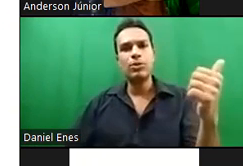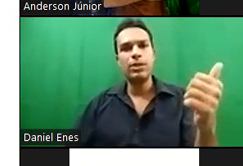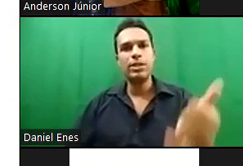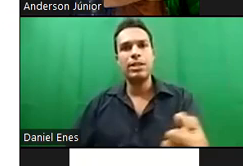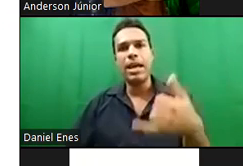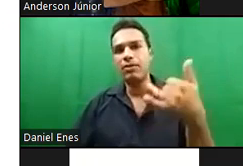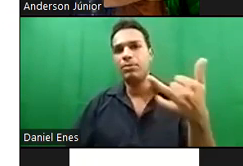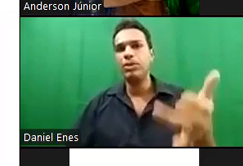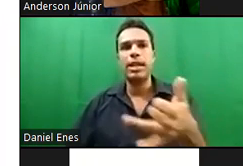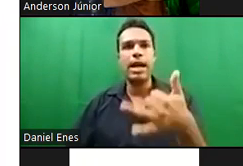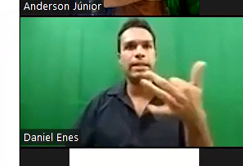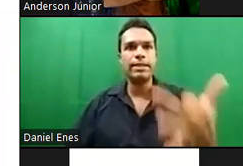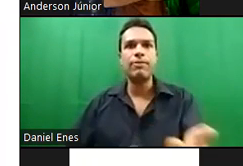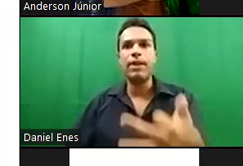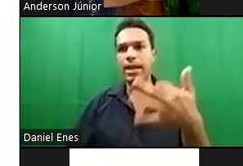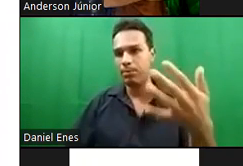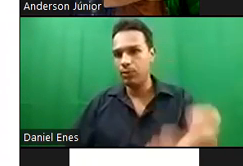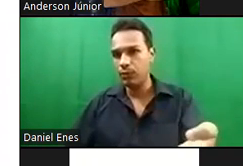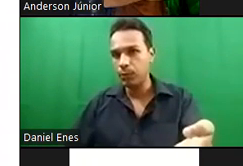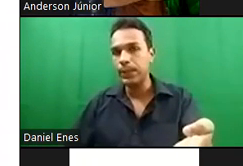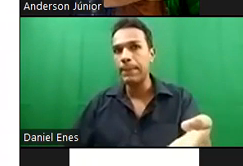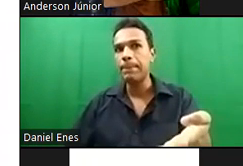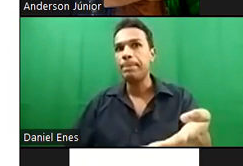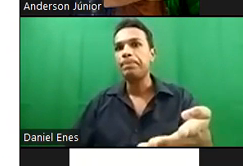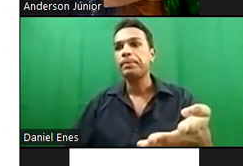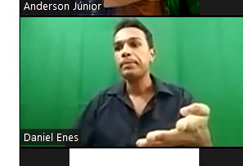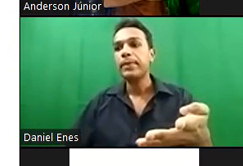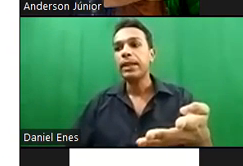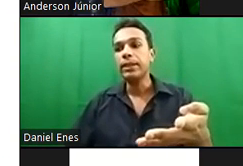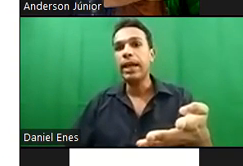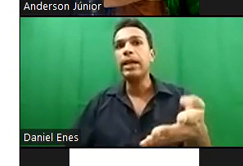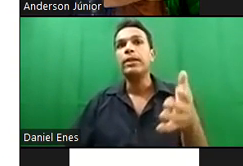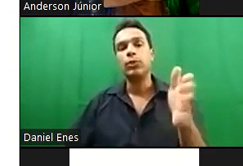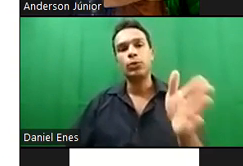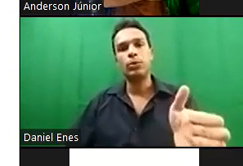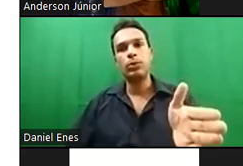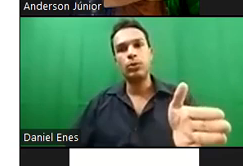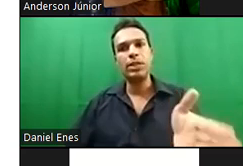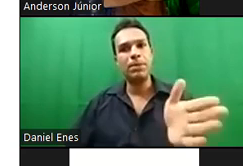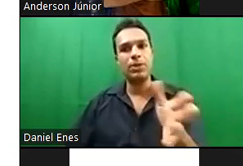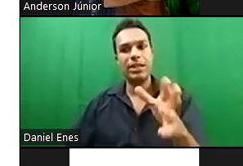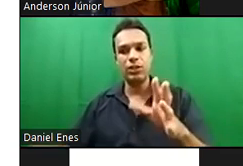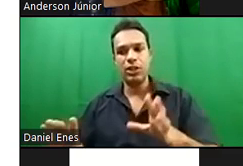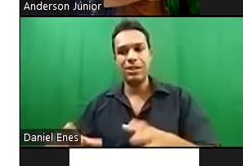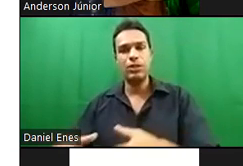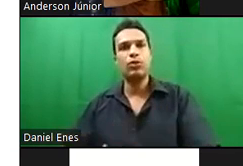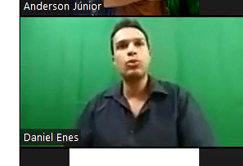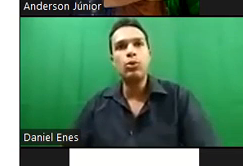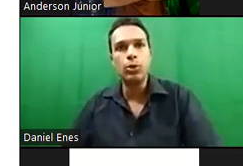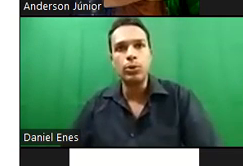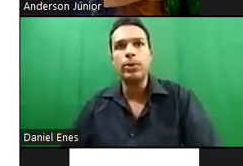uma surdez leve, moderada, severa, profunda, né? Então, toda pessoa que a gente chama